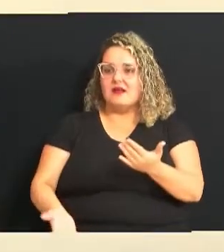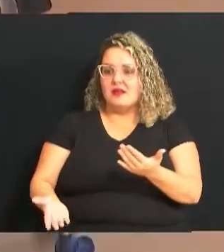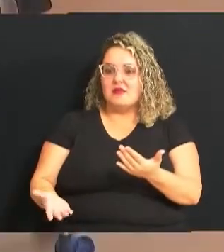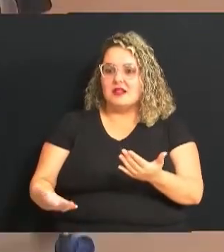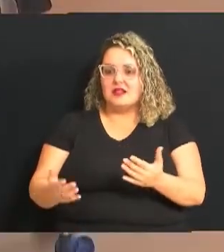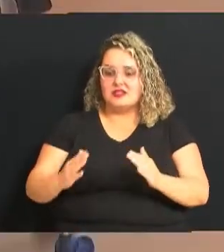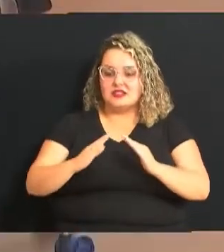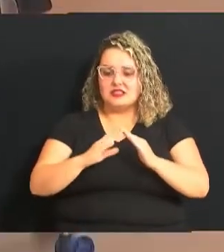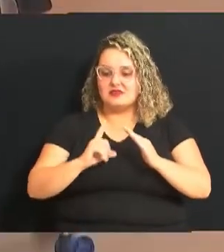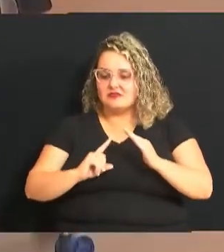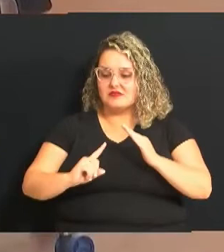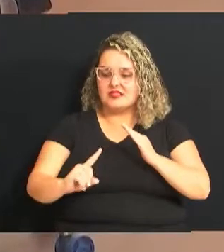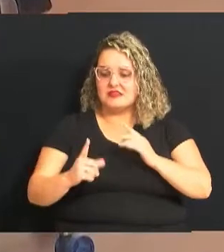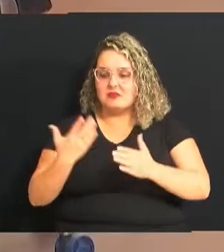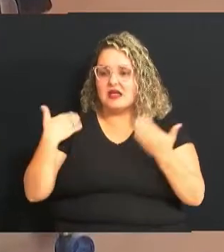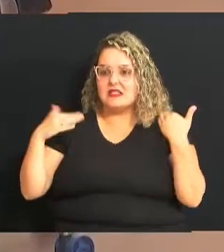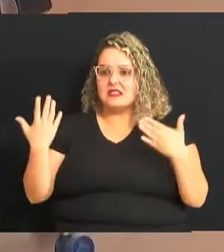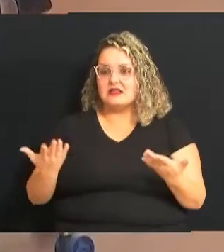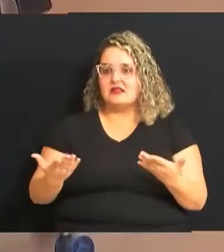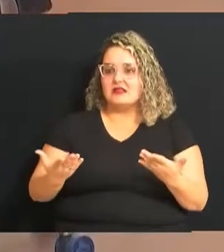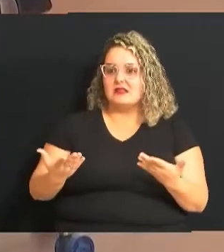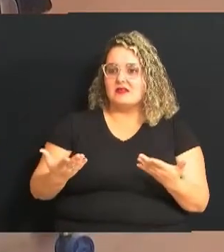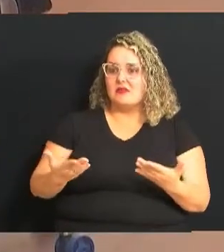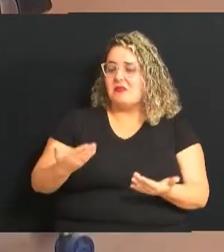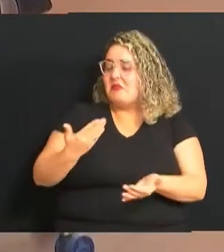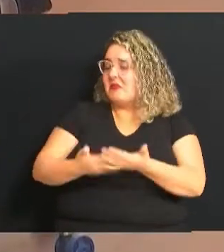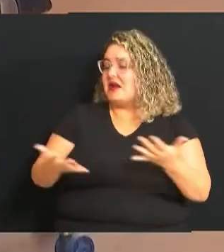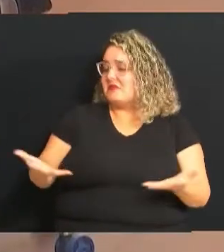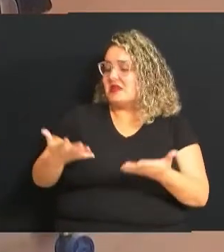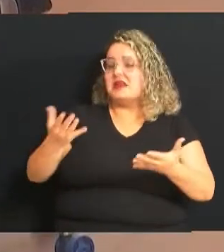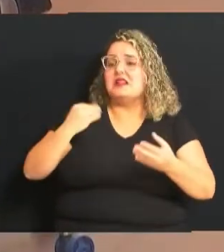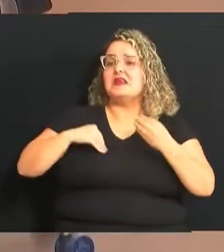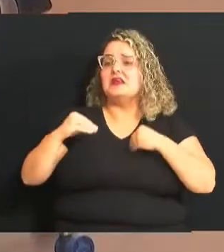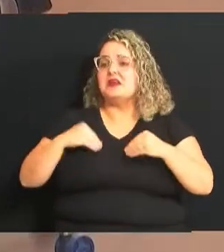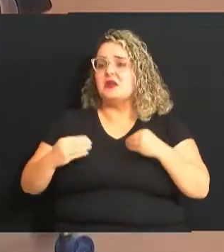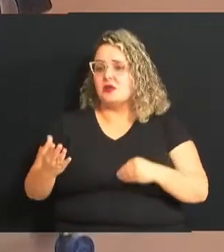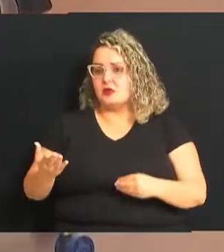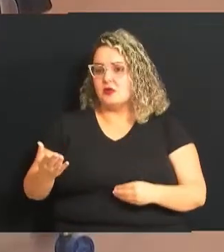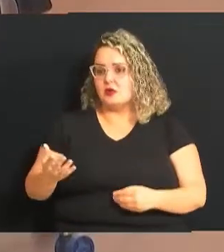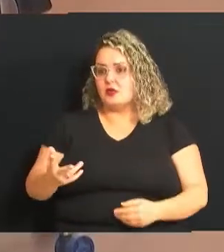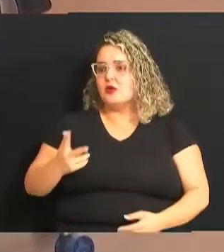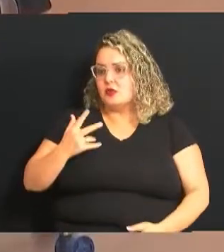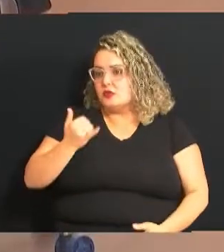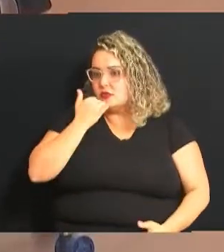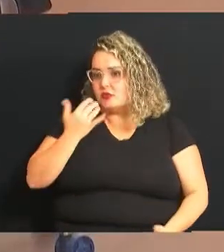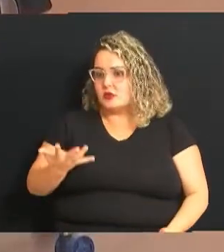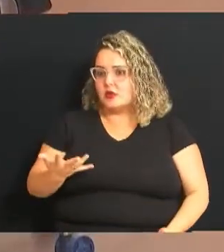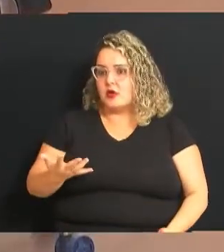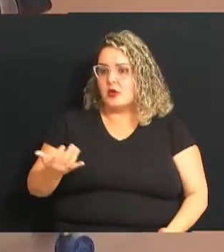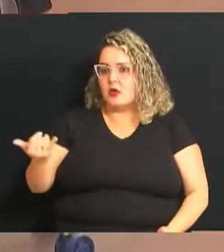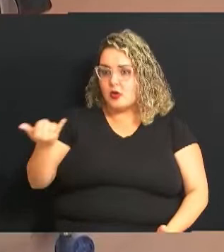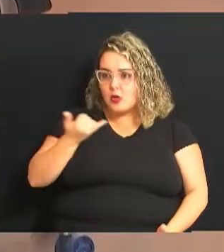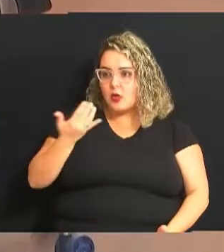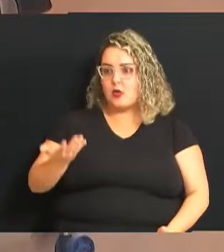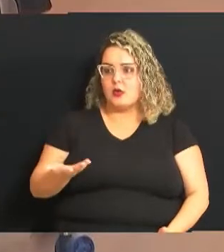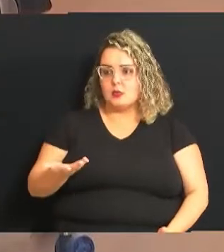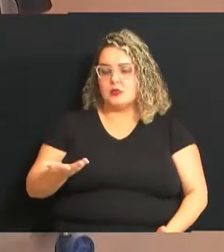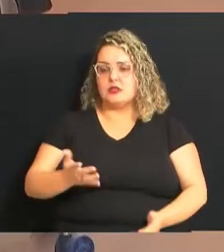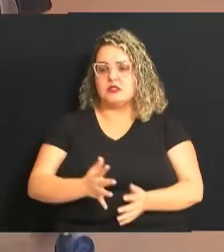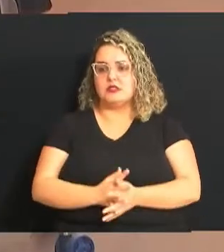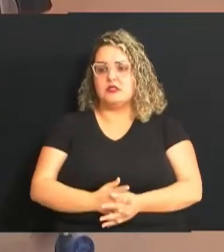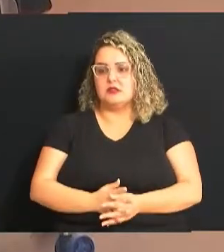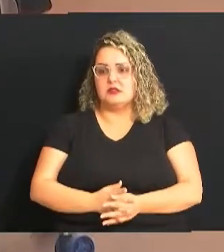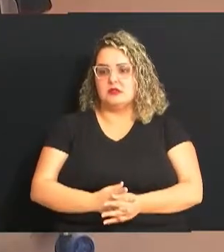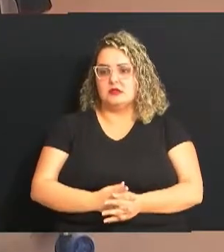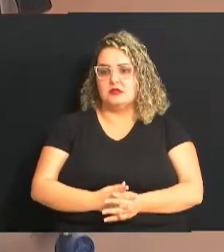aquele entusiasmo, acaba entrando em depressão. É como você disse, desculpa. Pode? é como você disse que